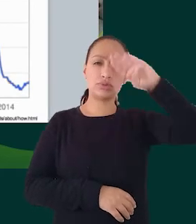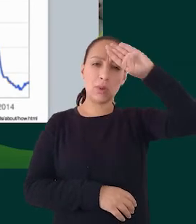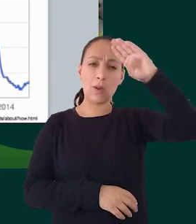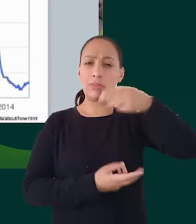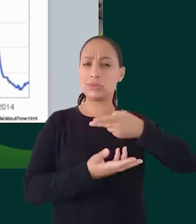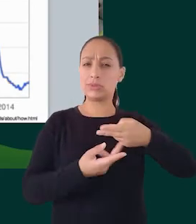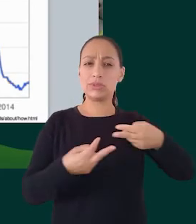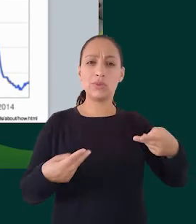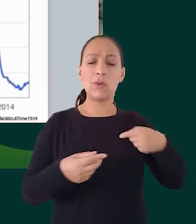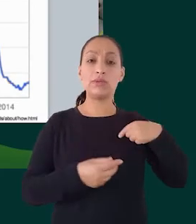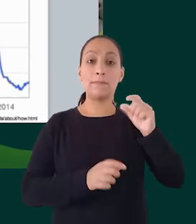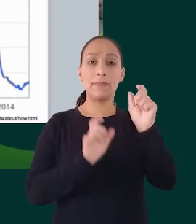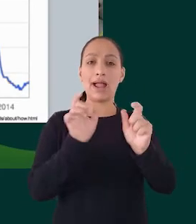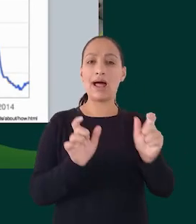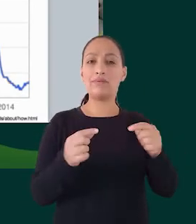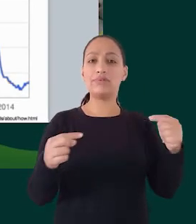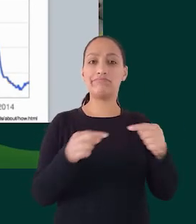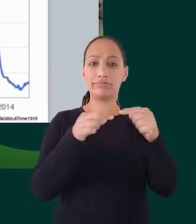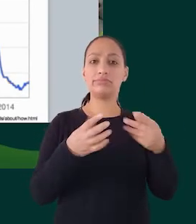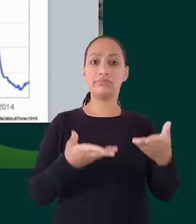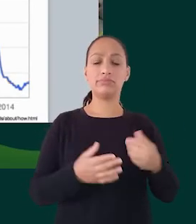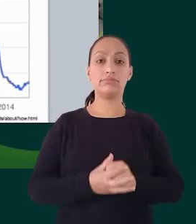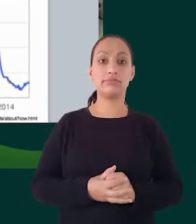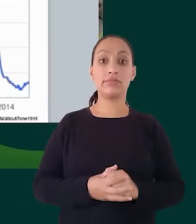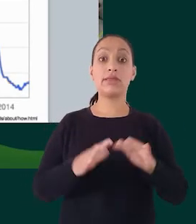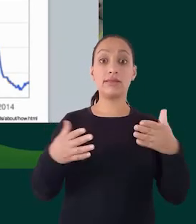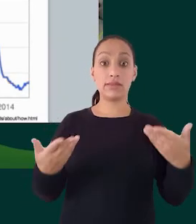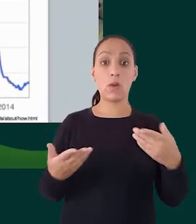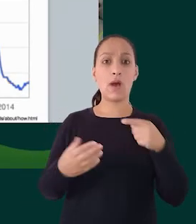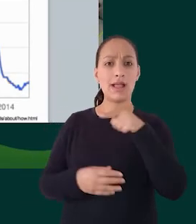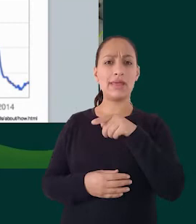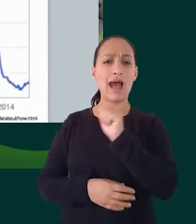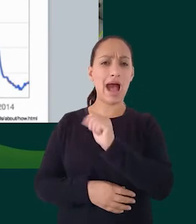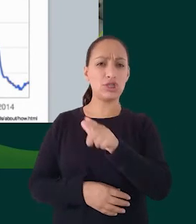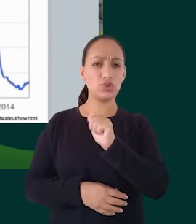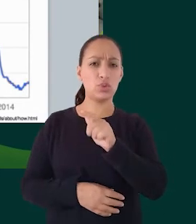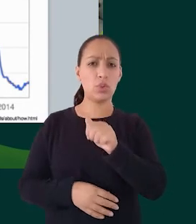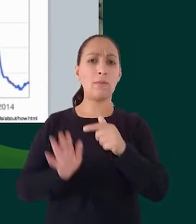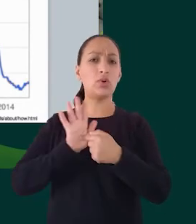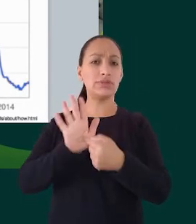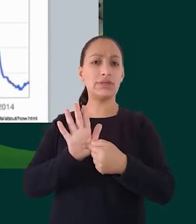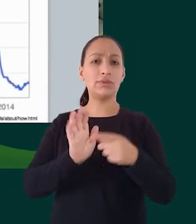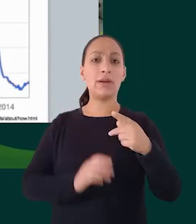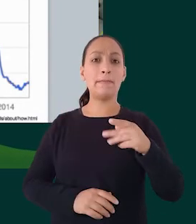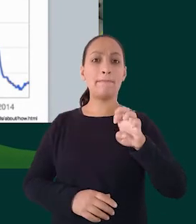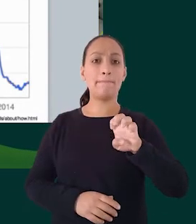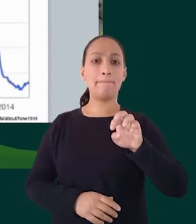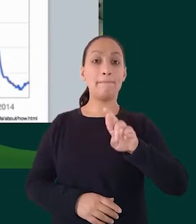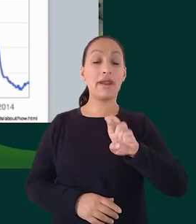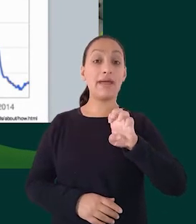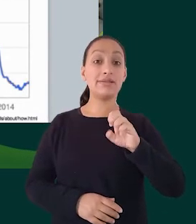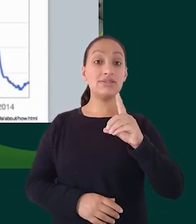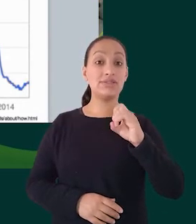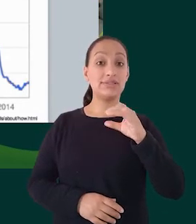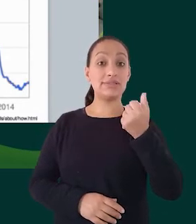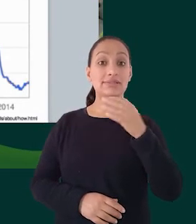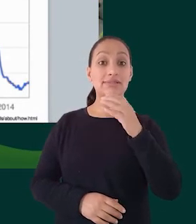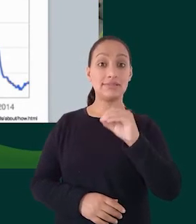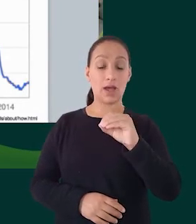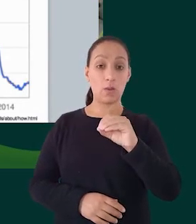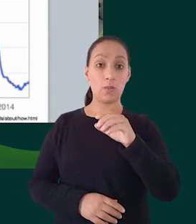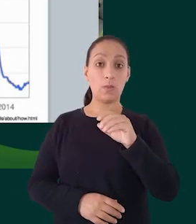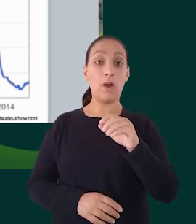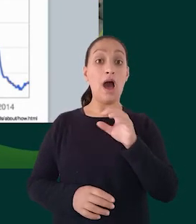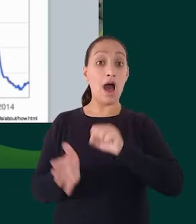azul aqui é a predição que a Google fez, tá? E o que está em laranja são os dados do